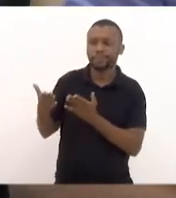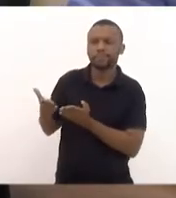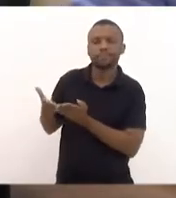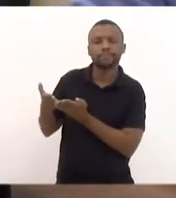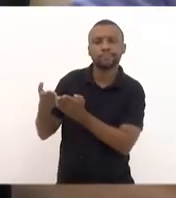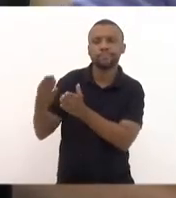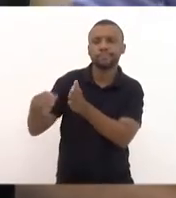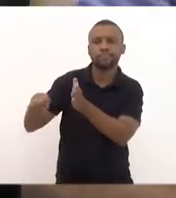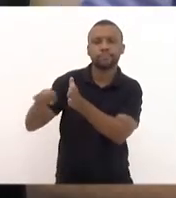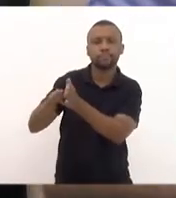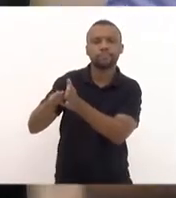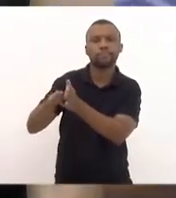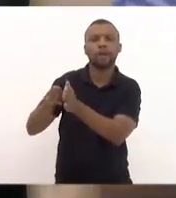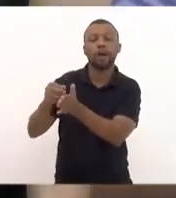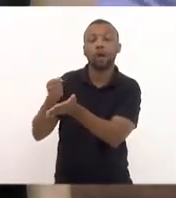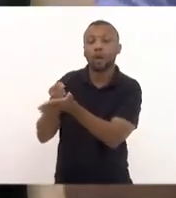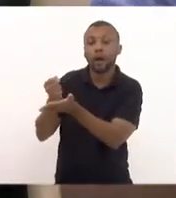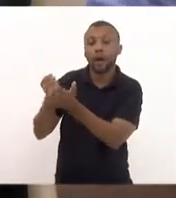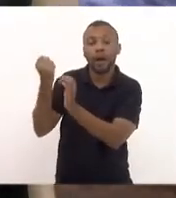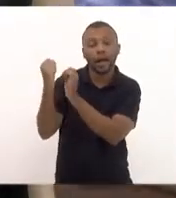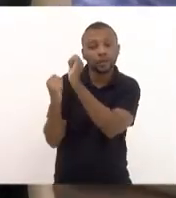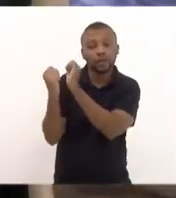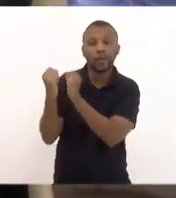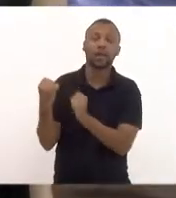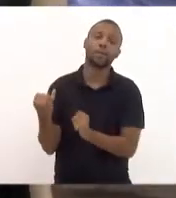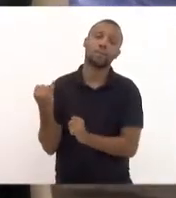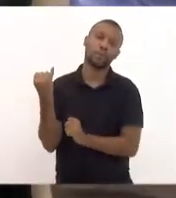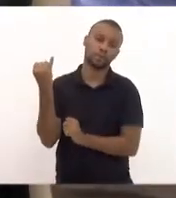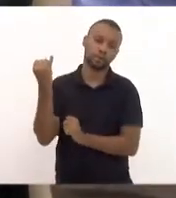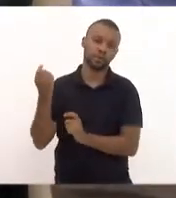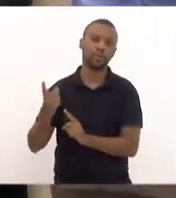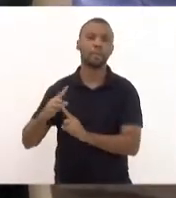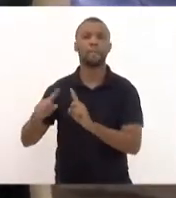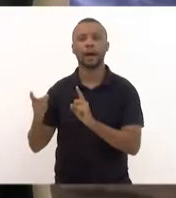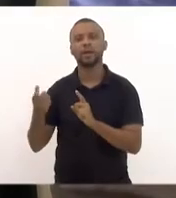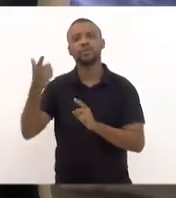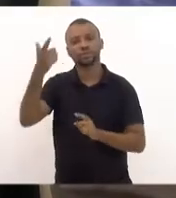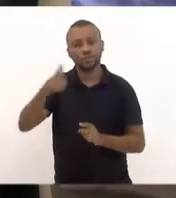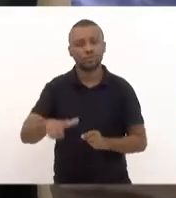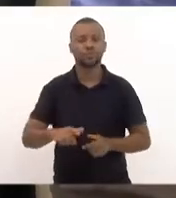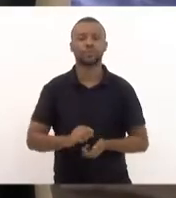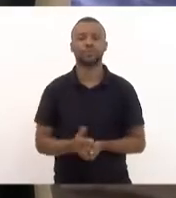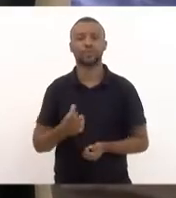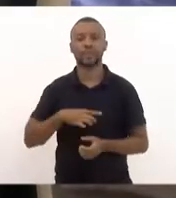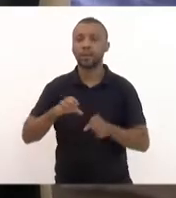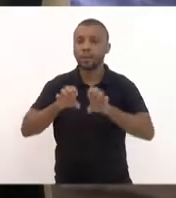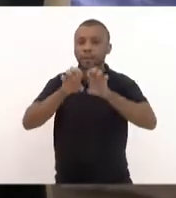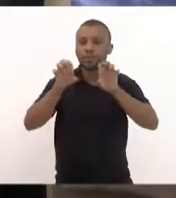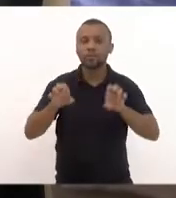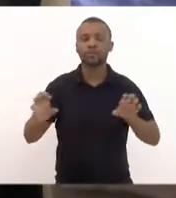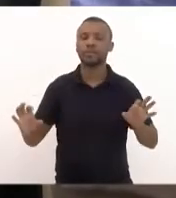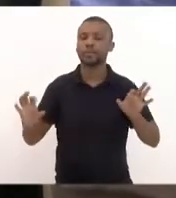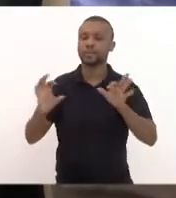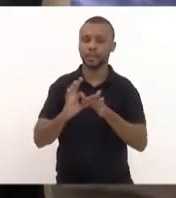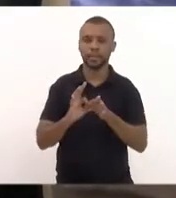âncora para atrair a indústria para lá, é fundamental, mas volto a dizer, precisa ter toda uma infraestrutura integrada também. Pode